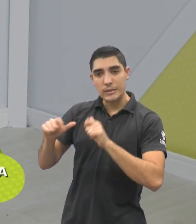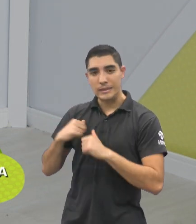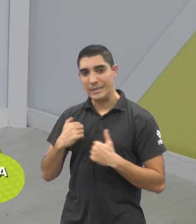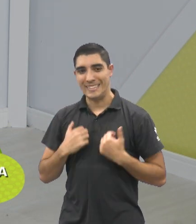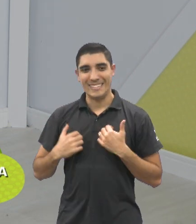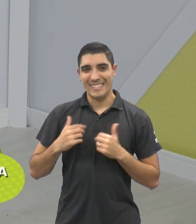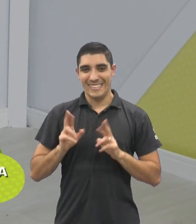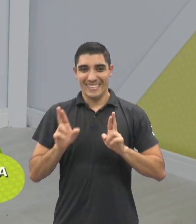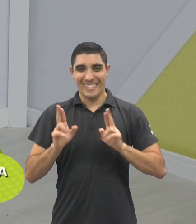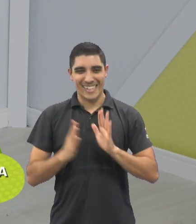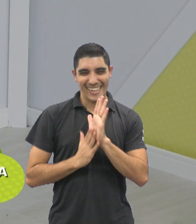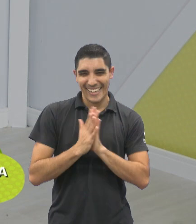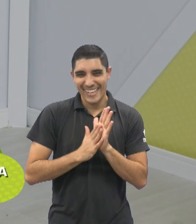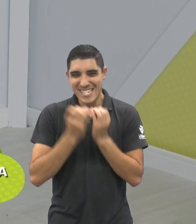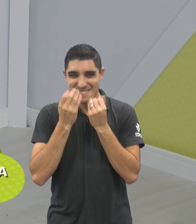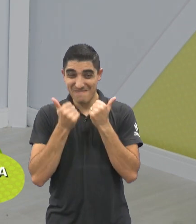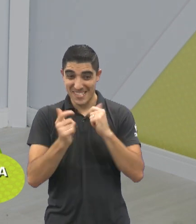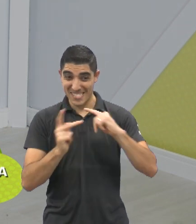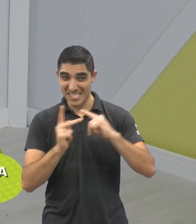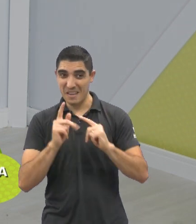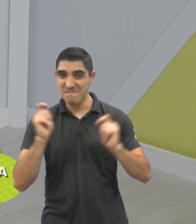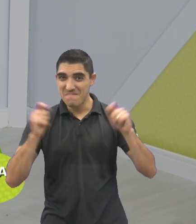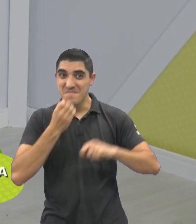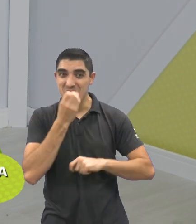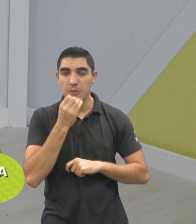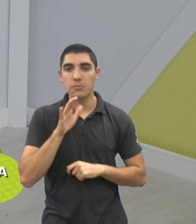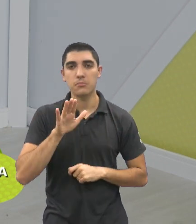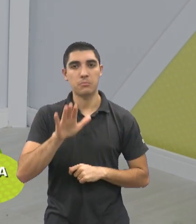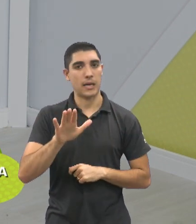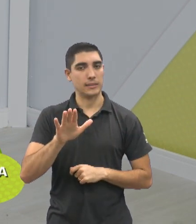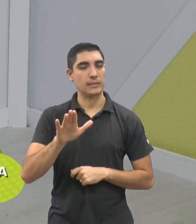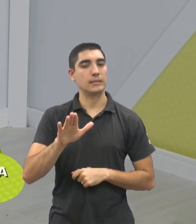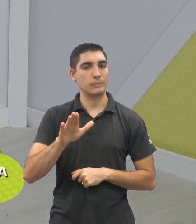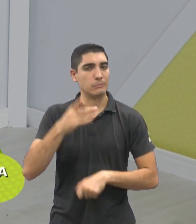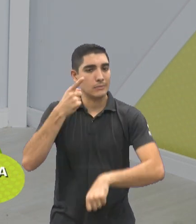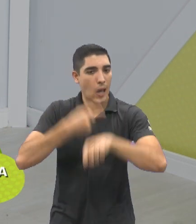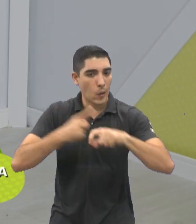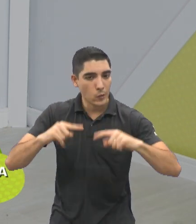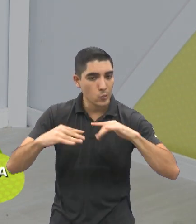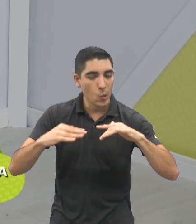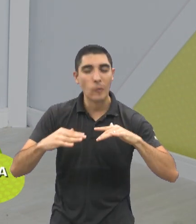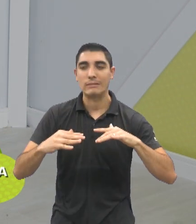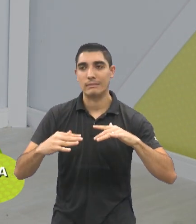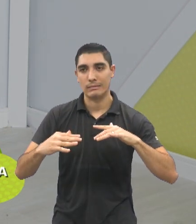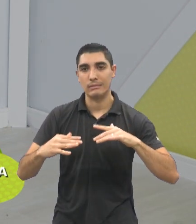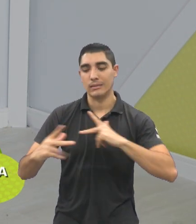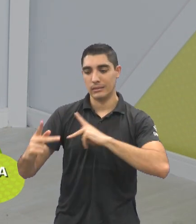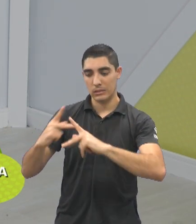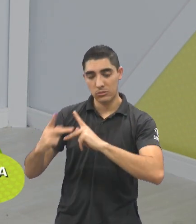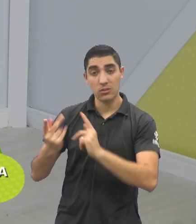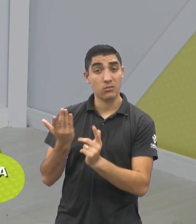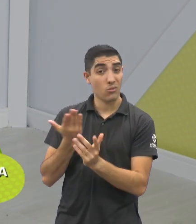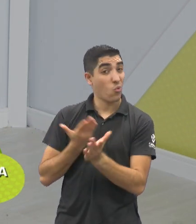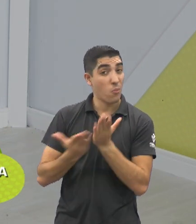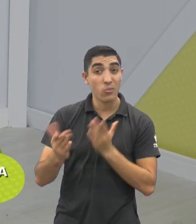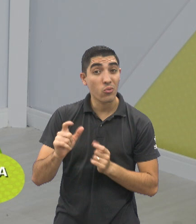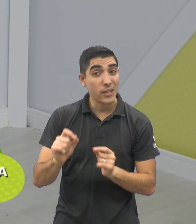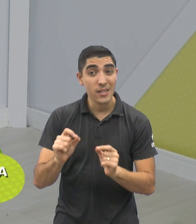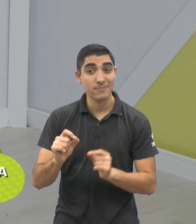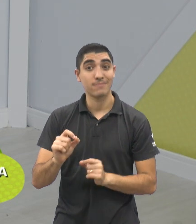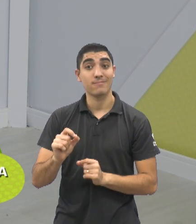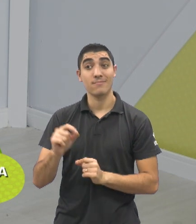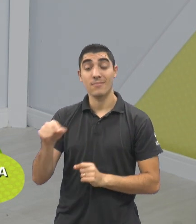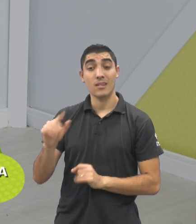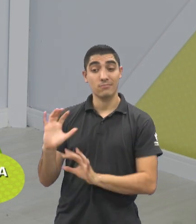mas as coisas não começaram muito bem para o time do técnico Regis Marrero. O São José começou o NBB 17 com